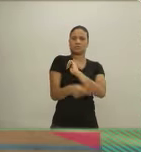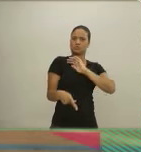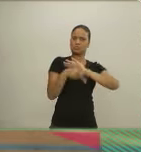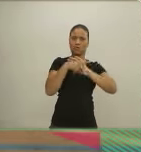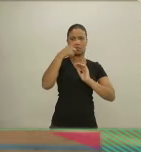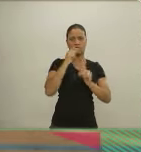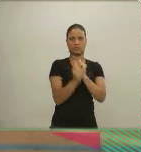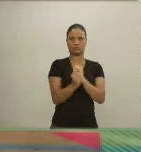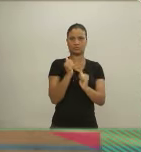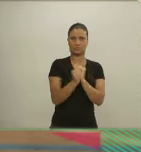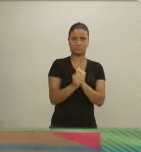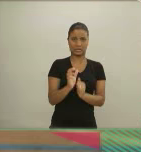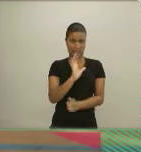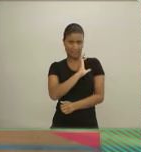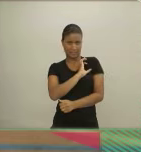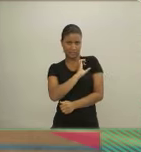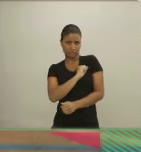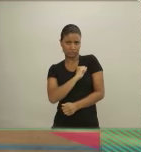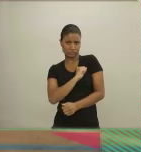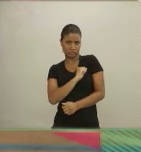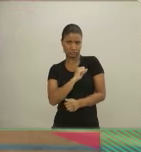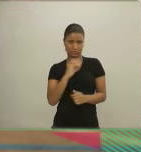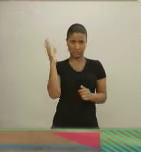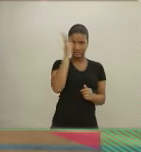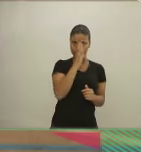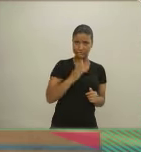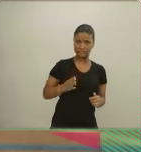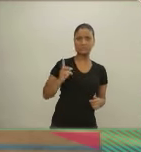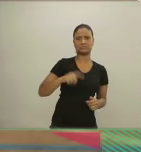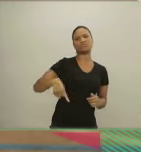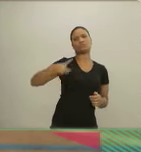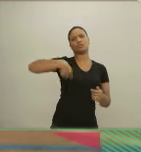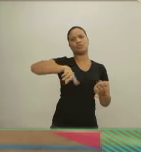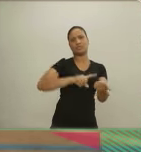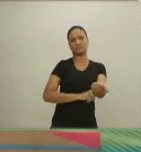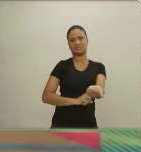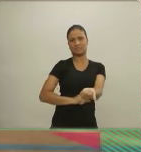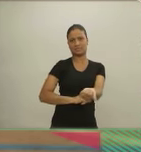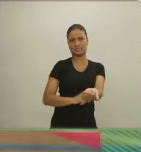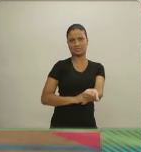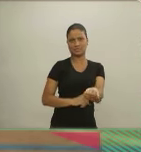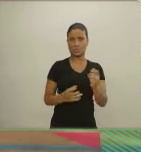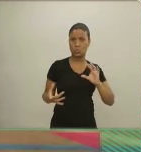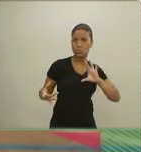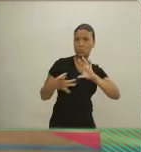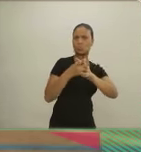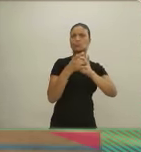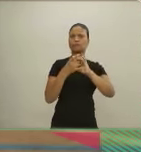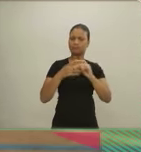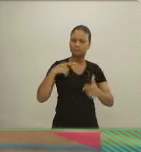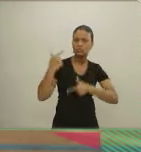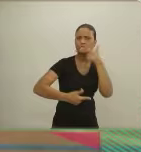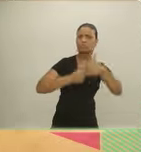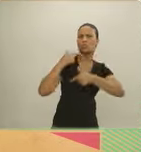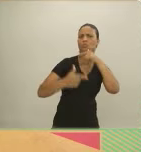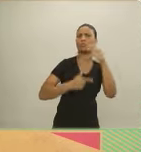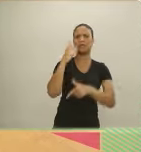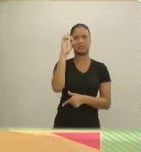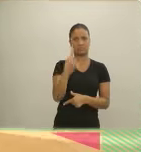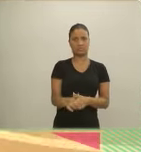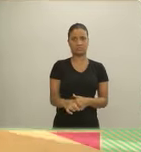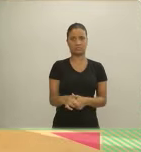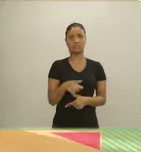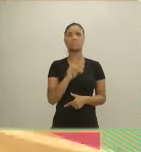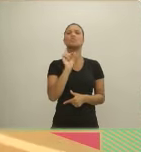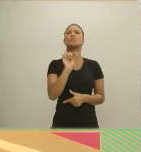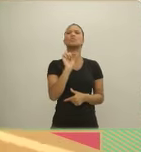paixão nacional e tá no nosso sangue né e a união né com a a superação da deficiência é